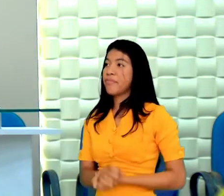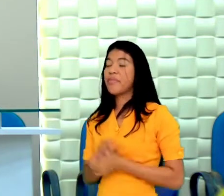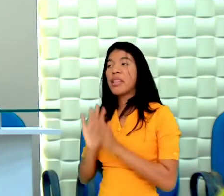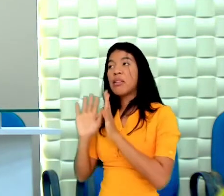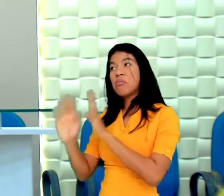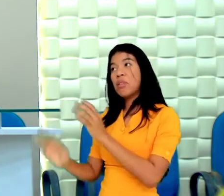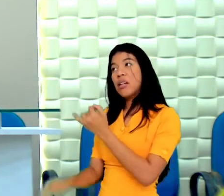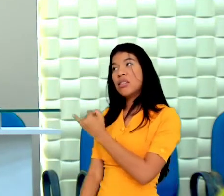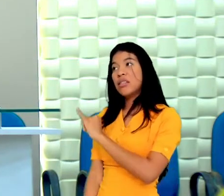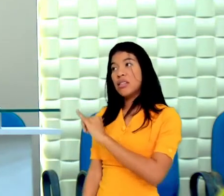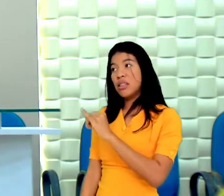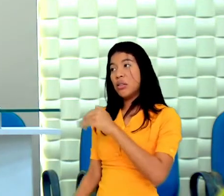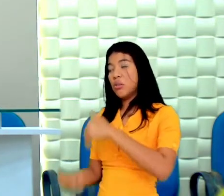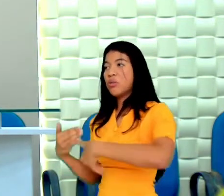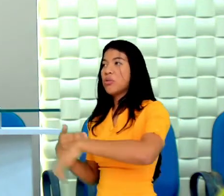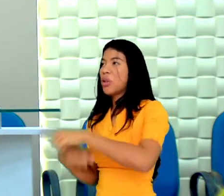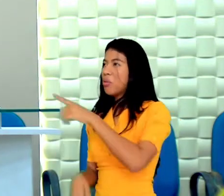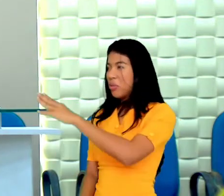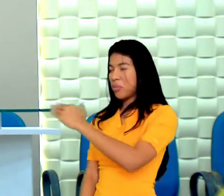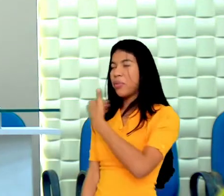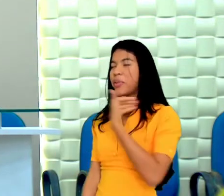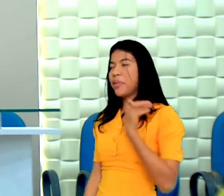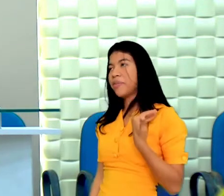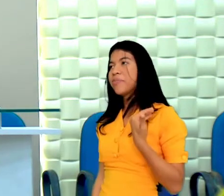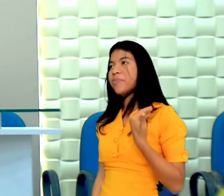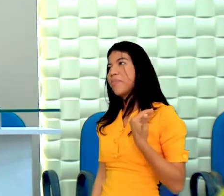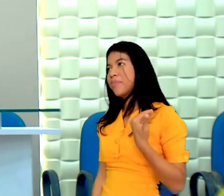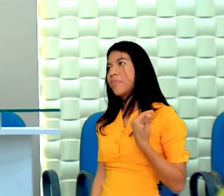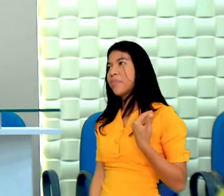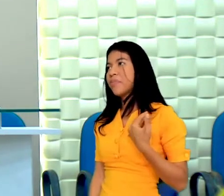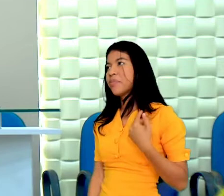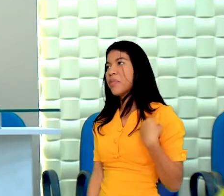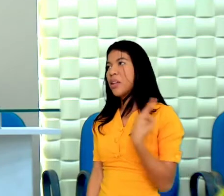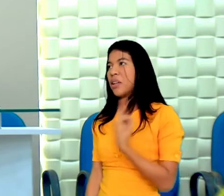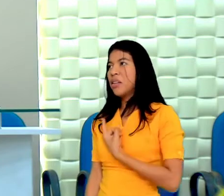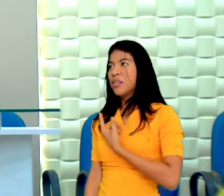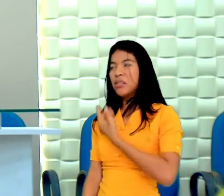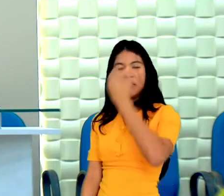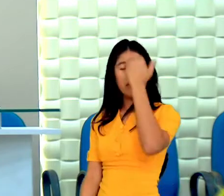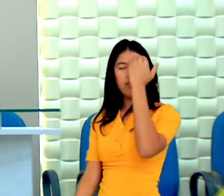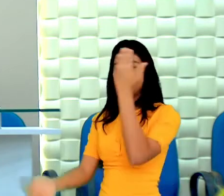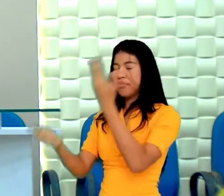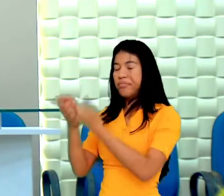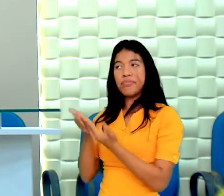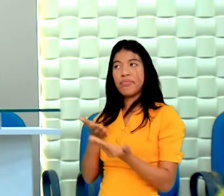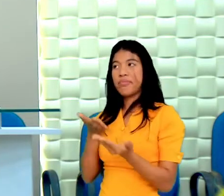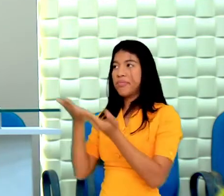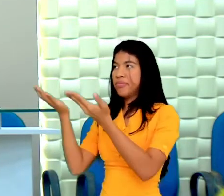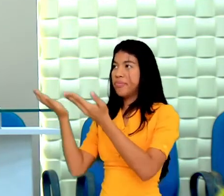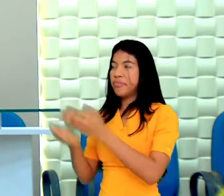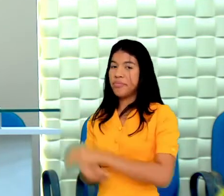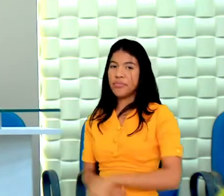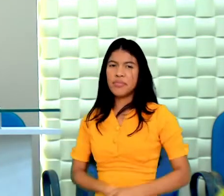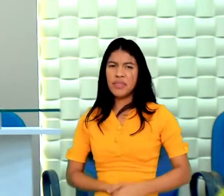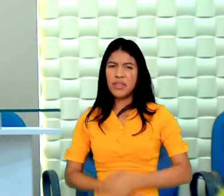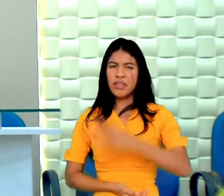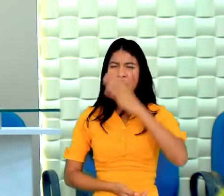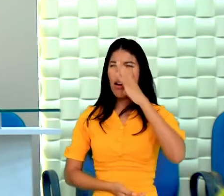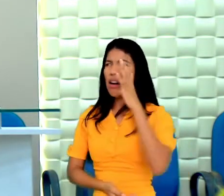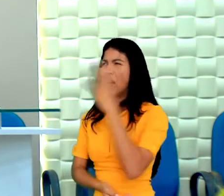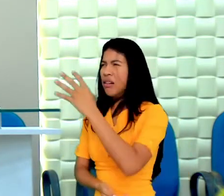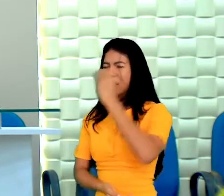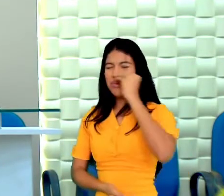descer daí, você vai morrer aí, e nós não acreditaremos em você, ainda insultado,